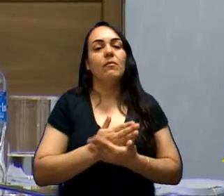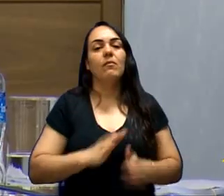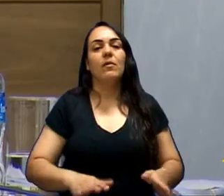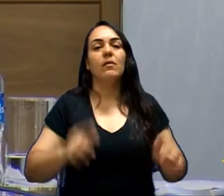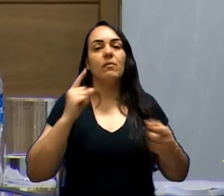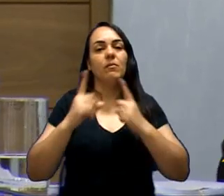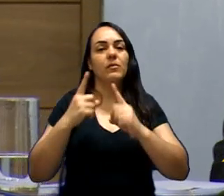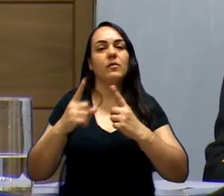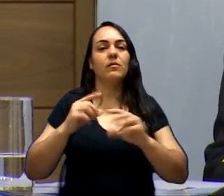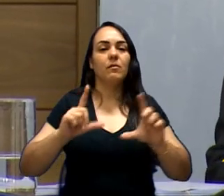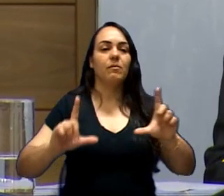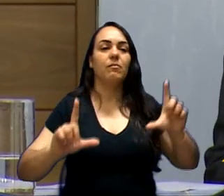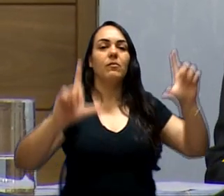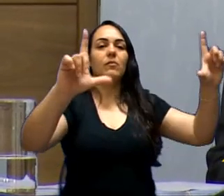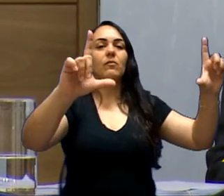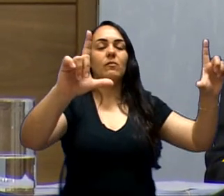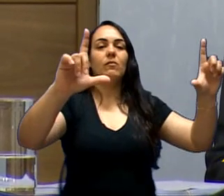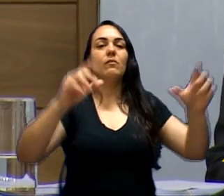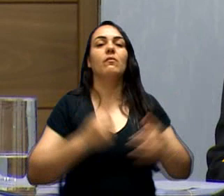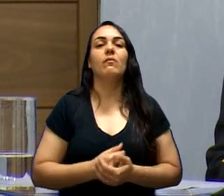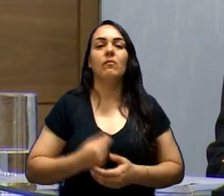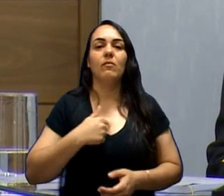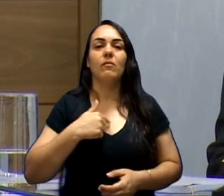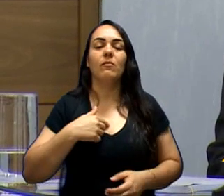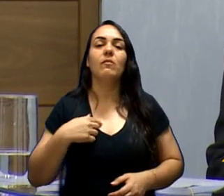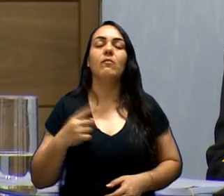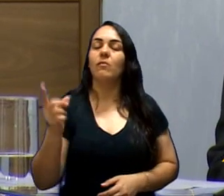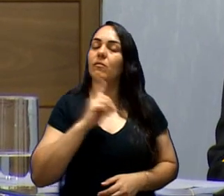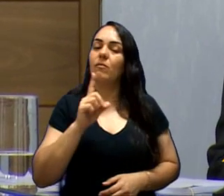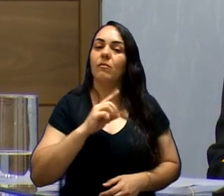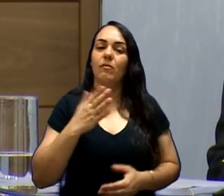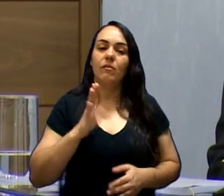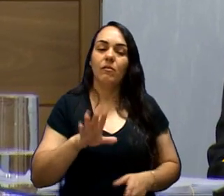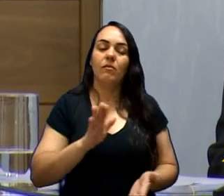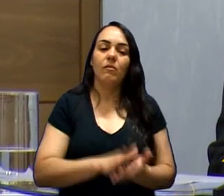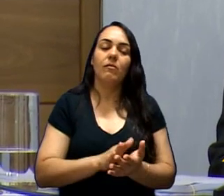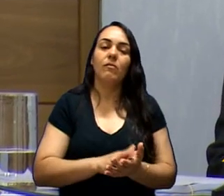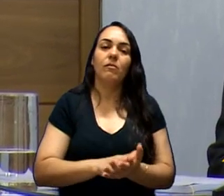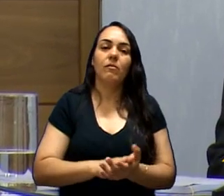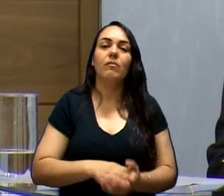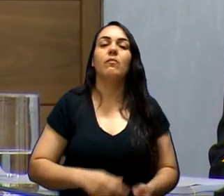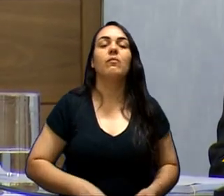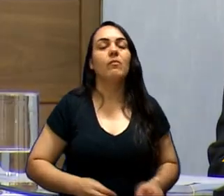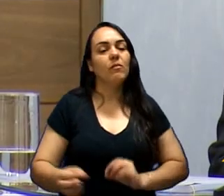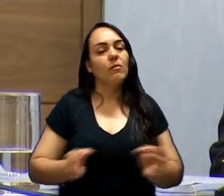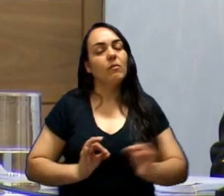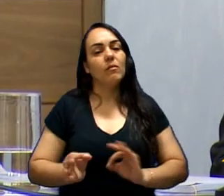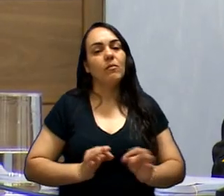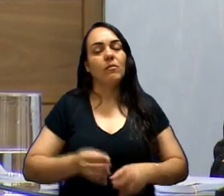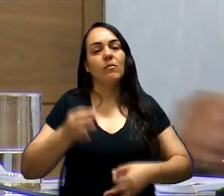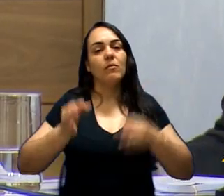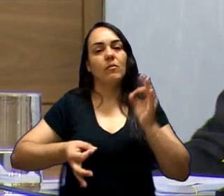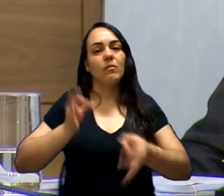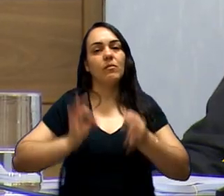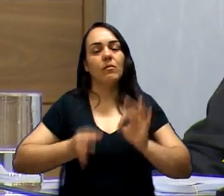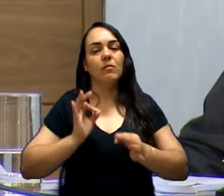se abra o painel. O encaminhamento da autora é o voto não. Mais uma vez, parabenizando a Comissão de Justiça. Eu